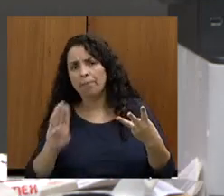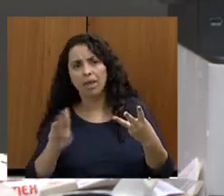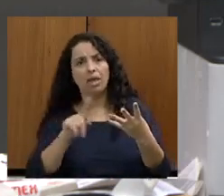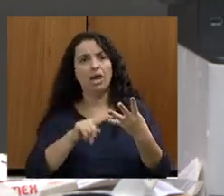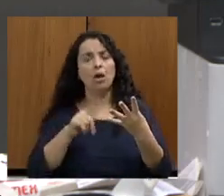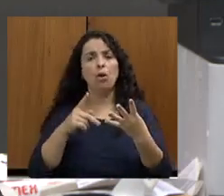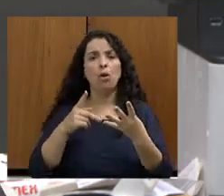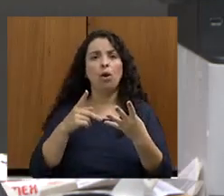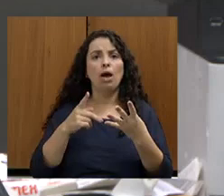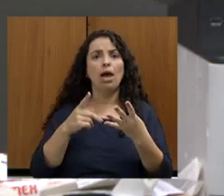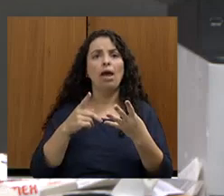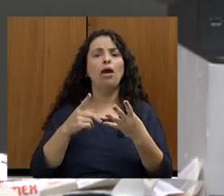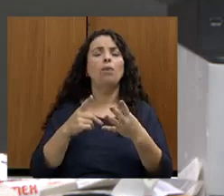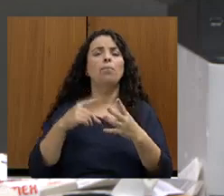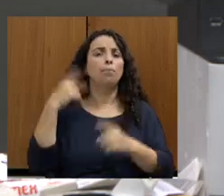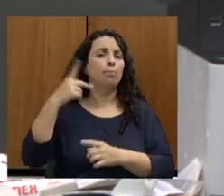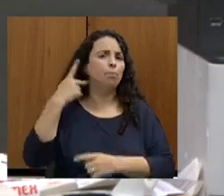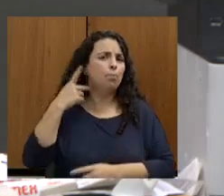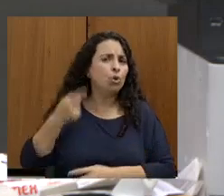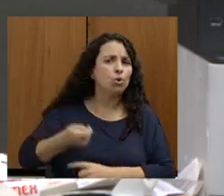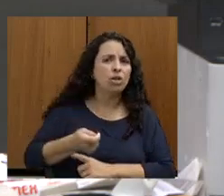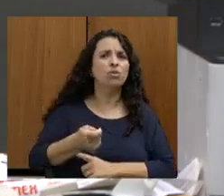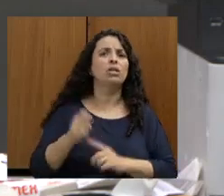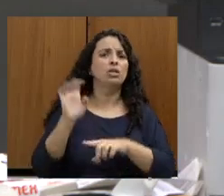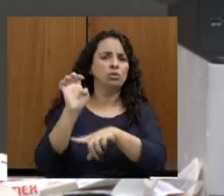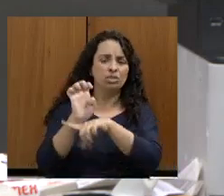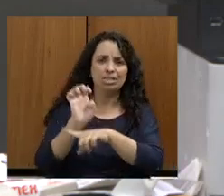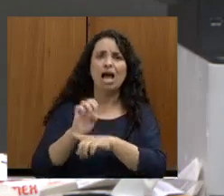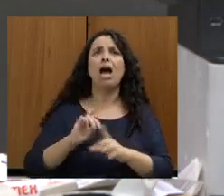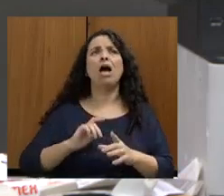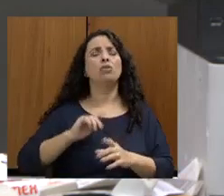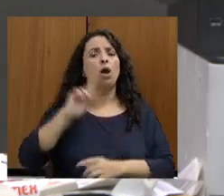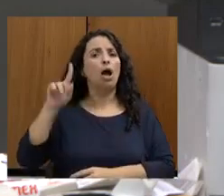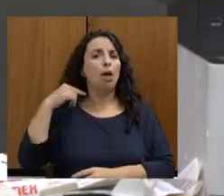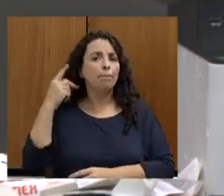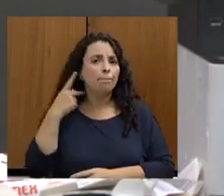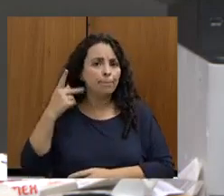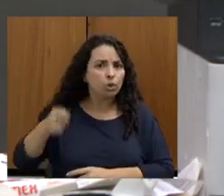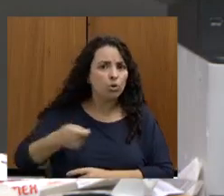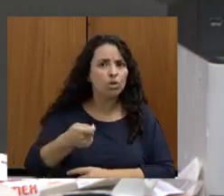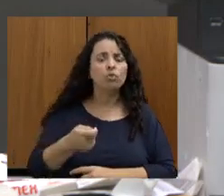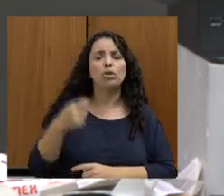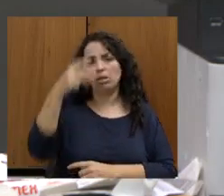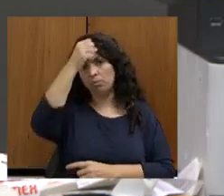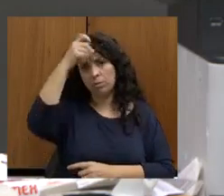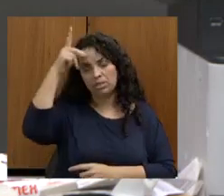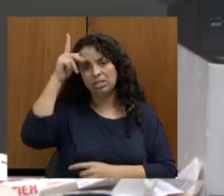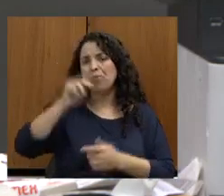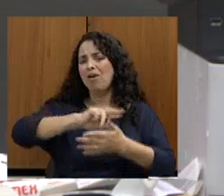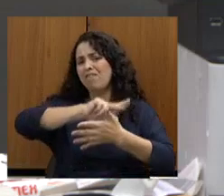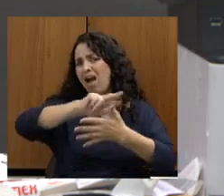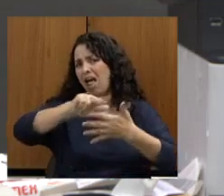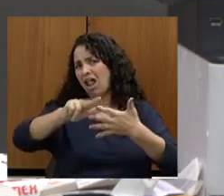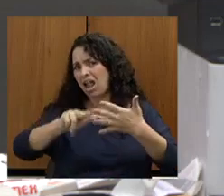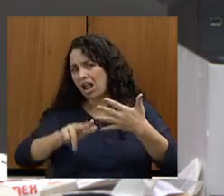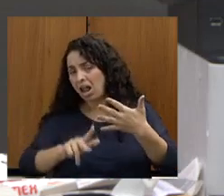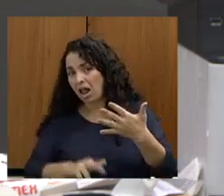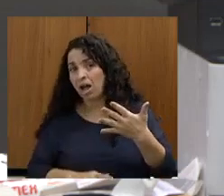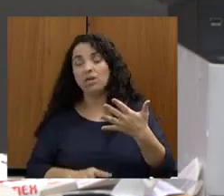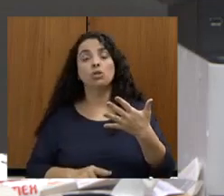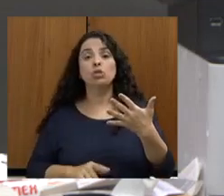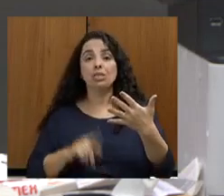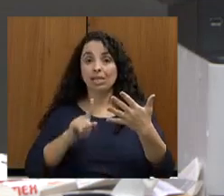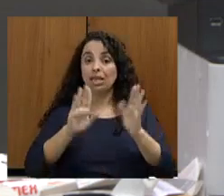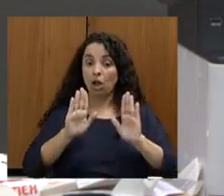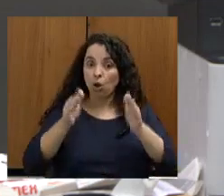Procuradoria do Estado, Procuradoria do Município, diversas outras instituições, todas no intuito de defesa da pessoa com deficiência.